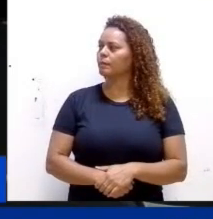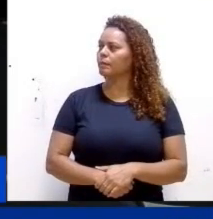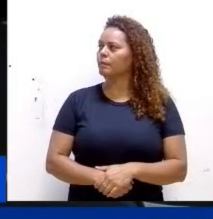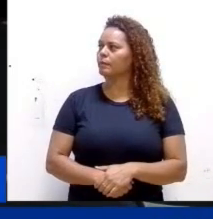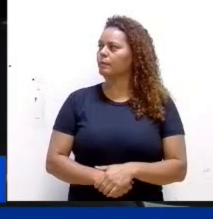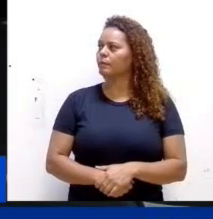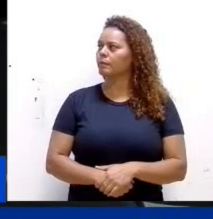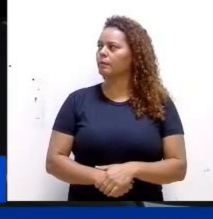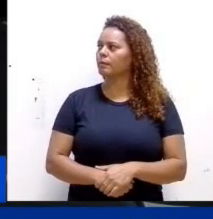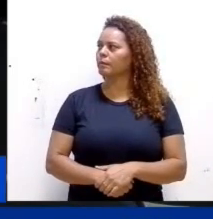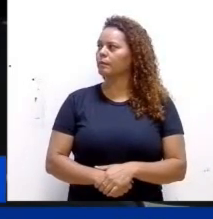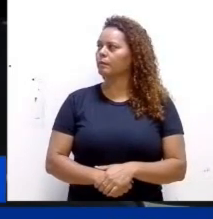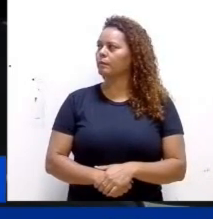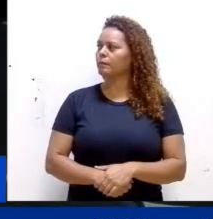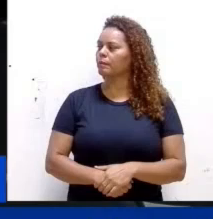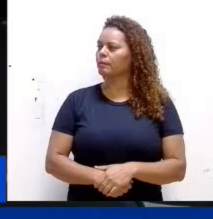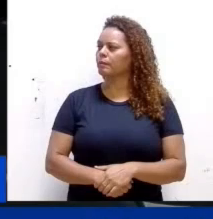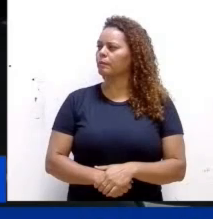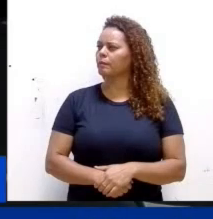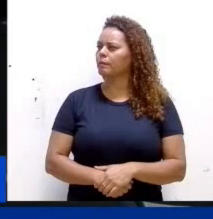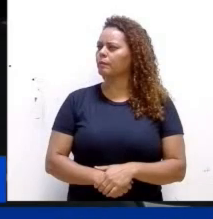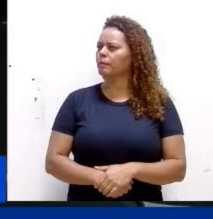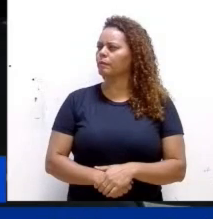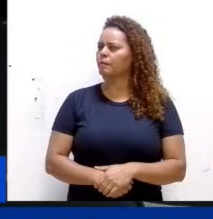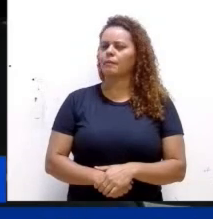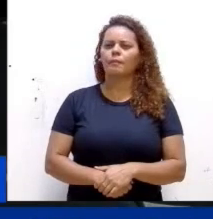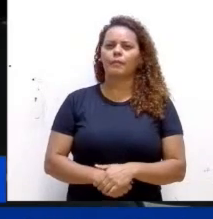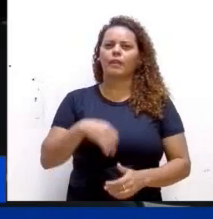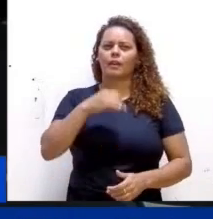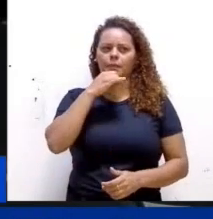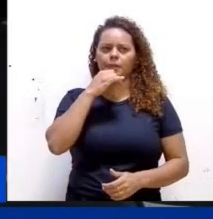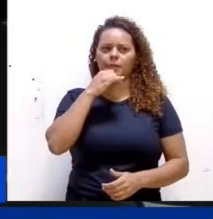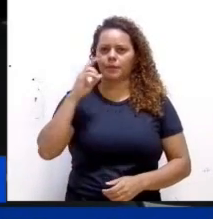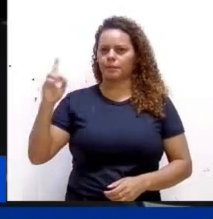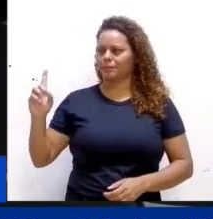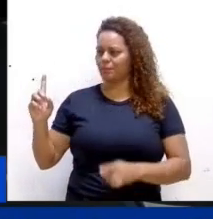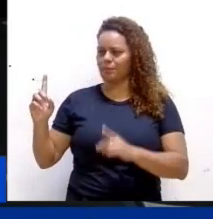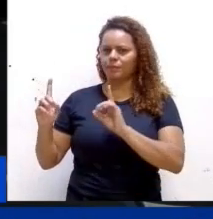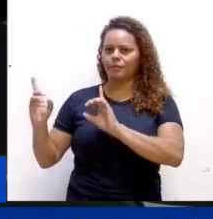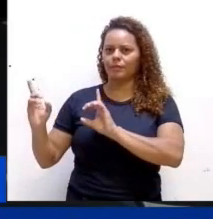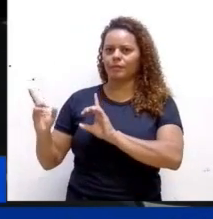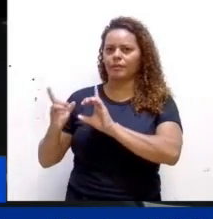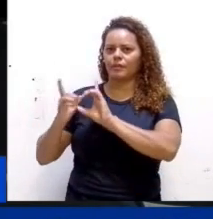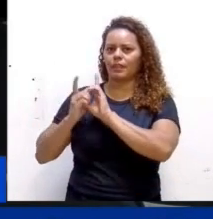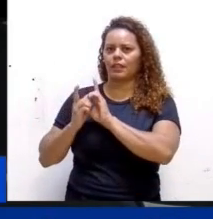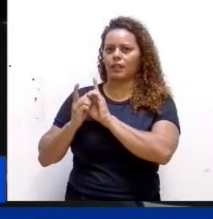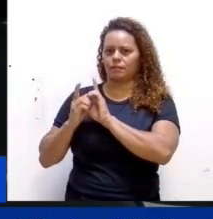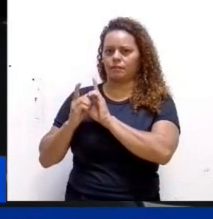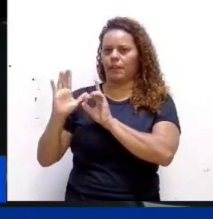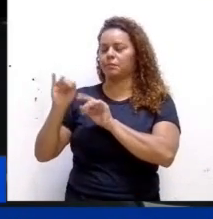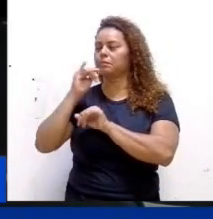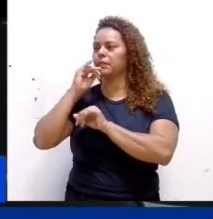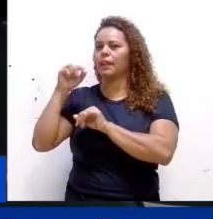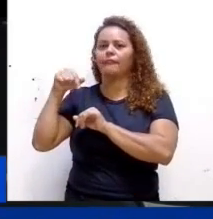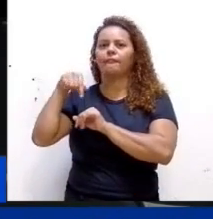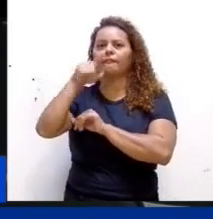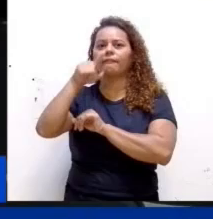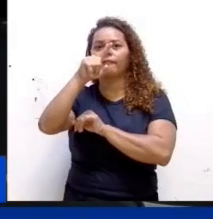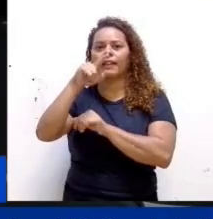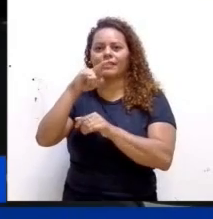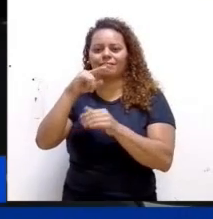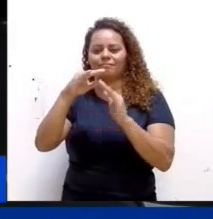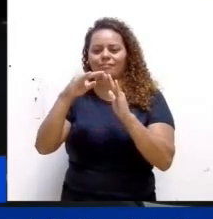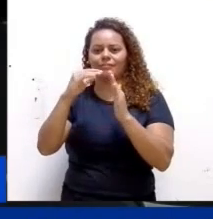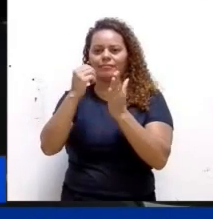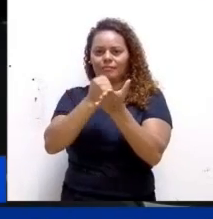união estável tem como padrão regime de comunhão parcial. Se eu, a Marineide Barros. Se eu vá no cartório, né, fazer o registro de união